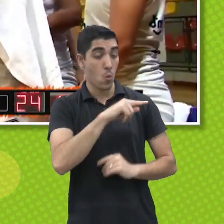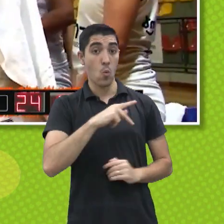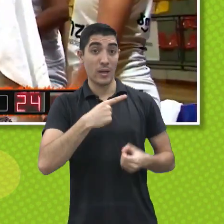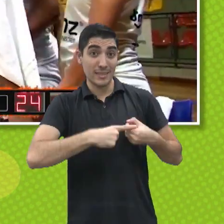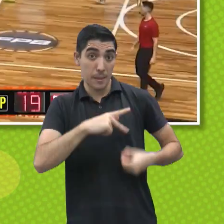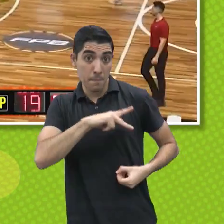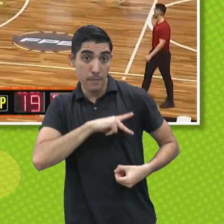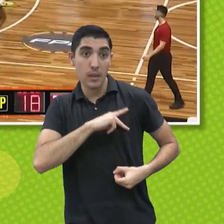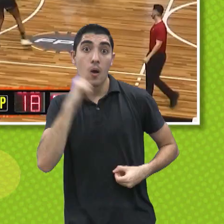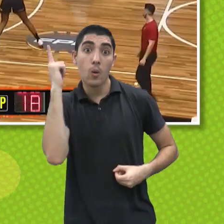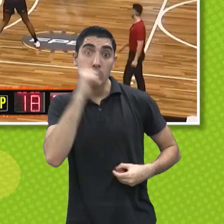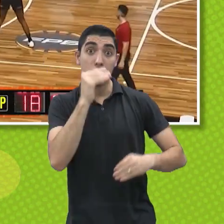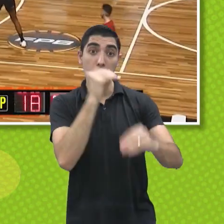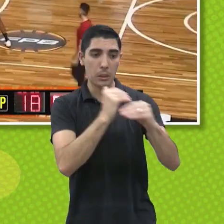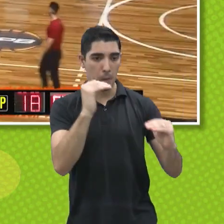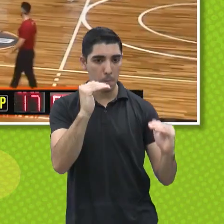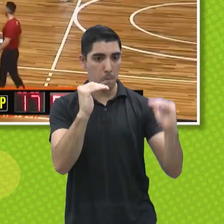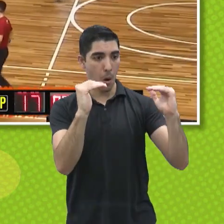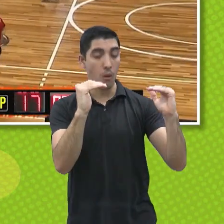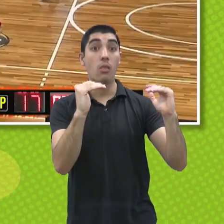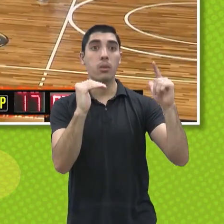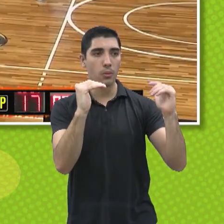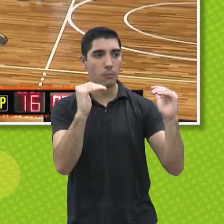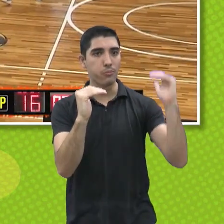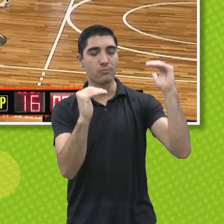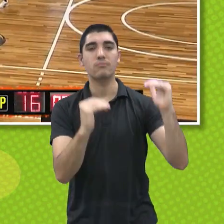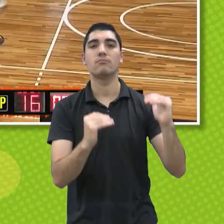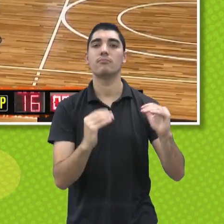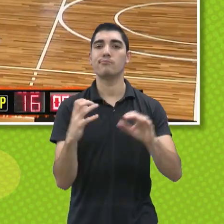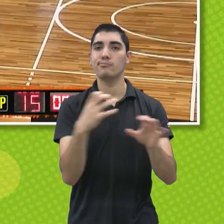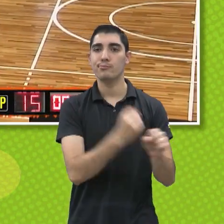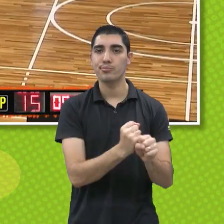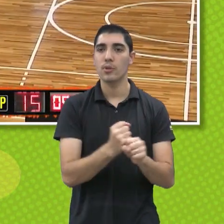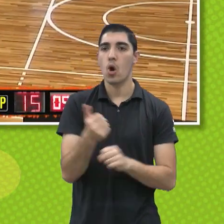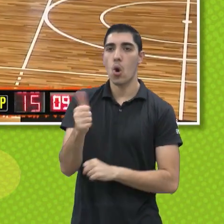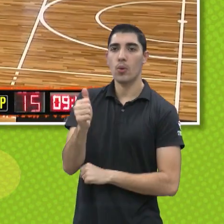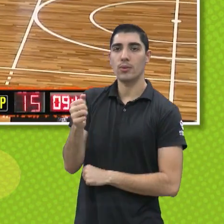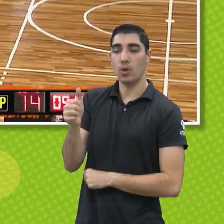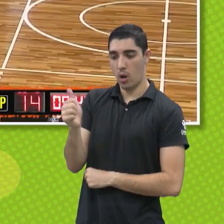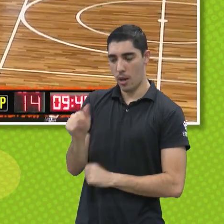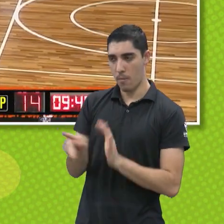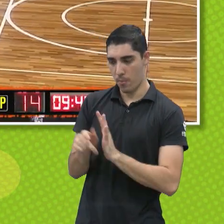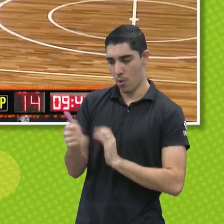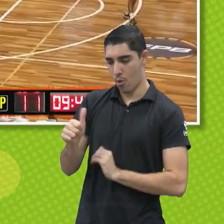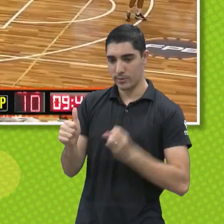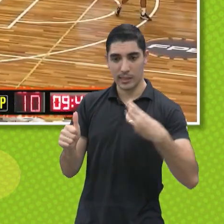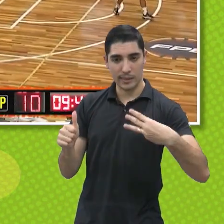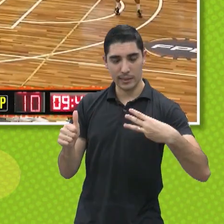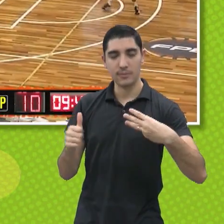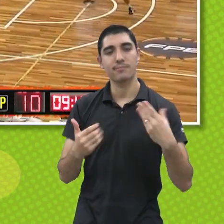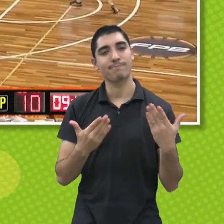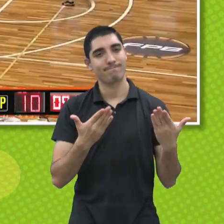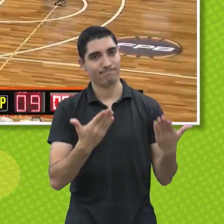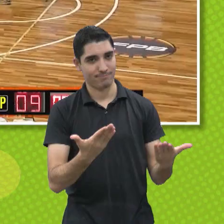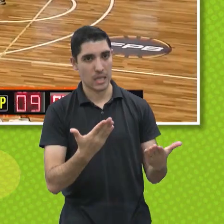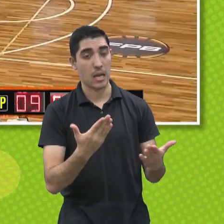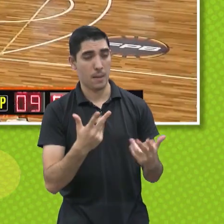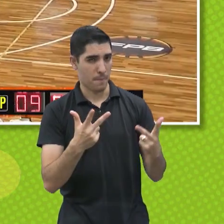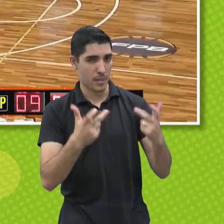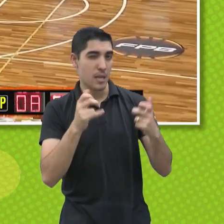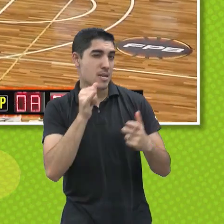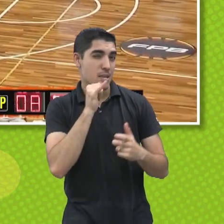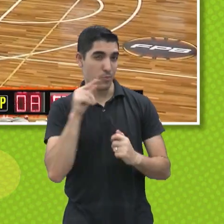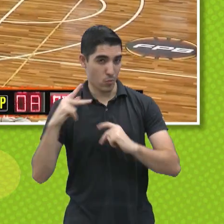prorrogação e venceu na prorrogação. Por 11-3. Exatamente. Então, acho que o terceiro quarto do masculino está sendo